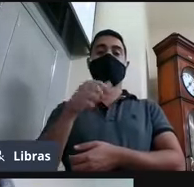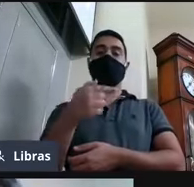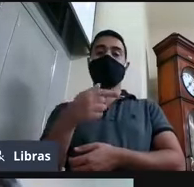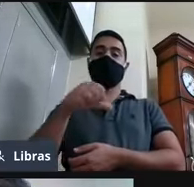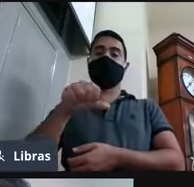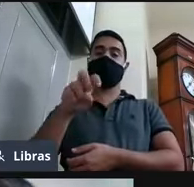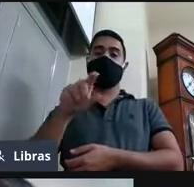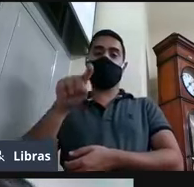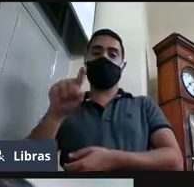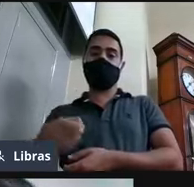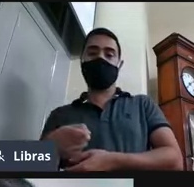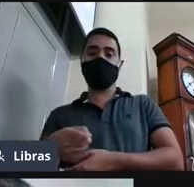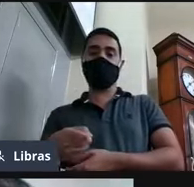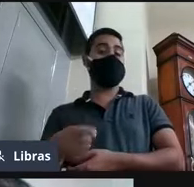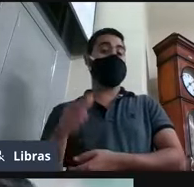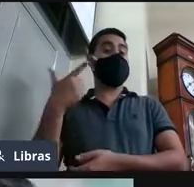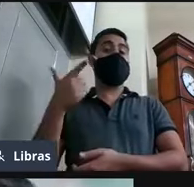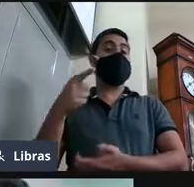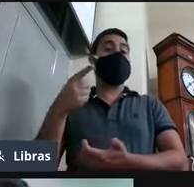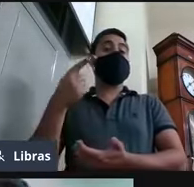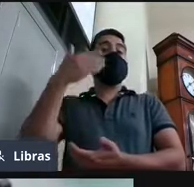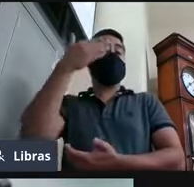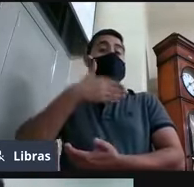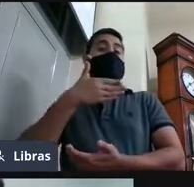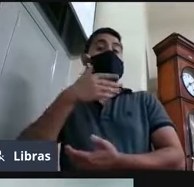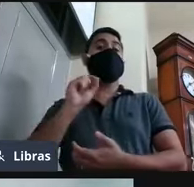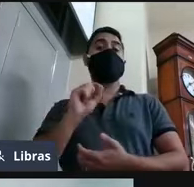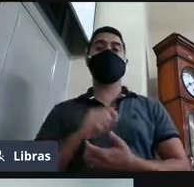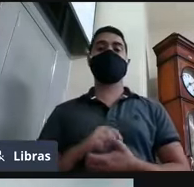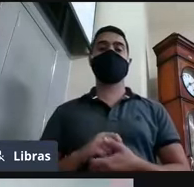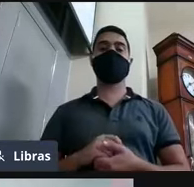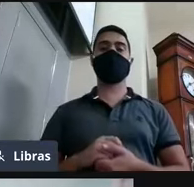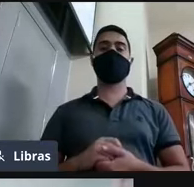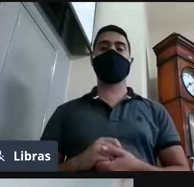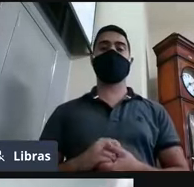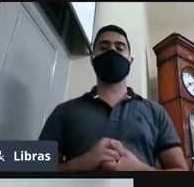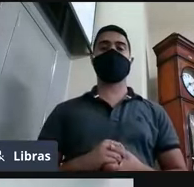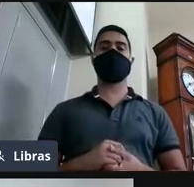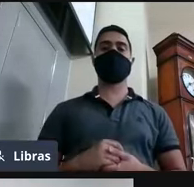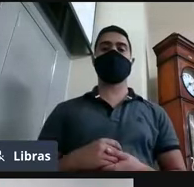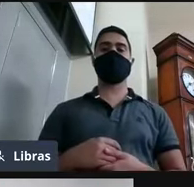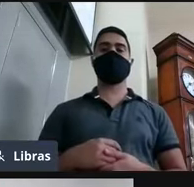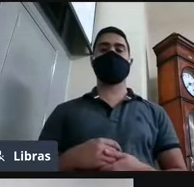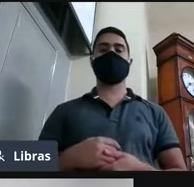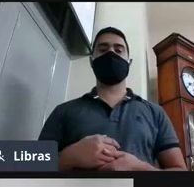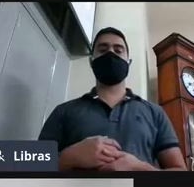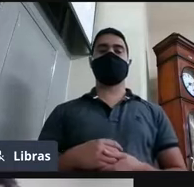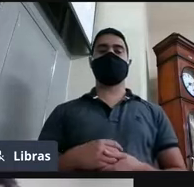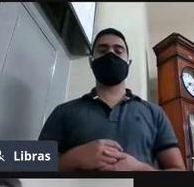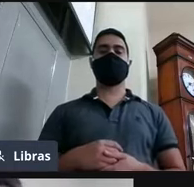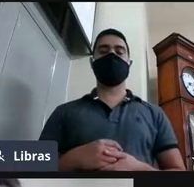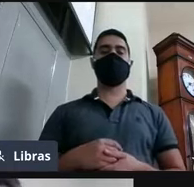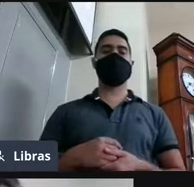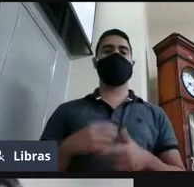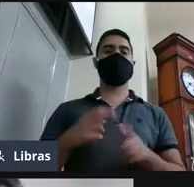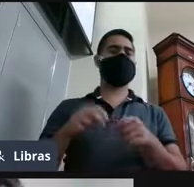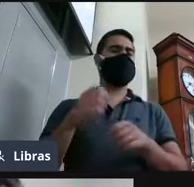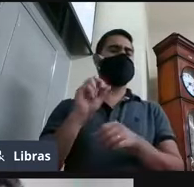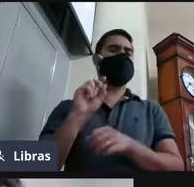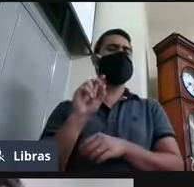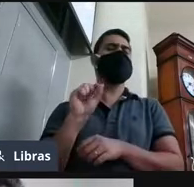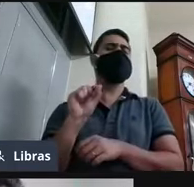9.795.000, sem comprovação de recurso para poder pagar. Então, essas contas, eu estou chamando a atenção, que são de